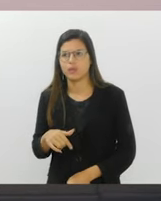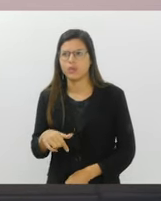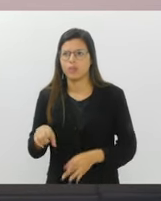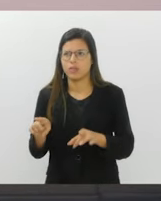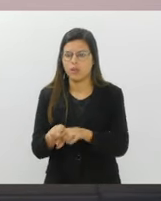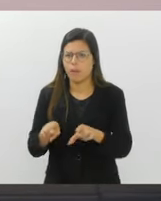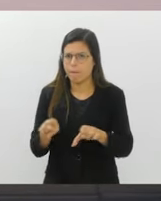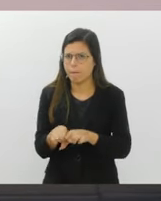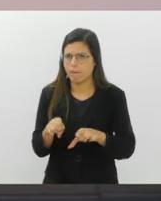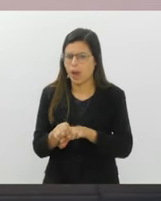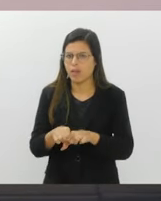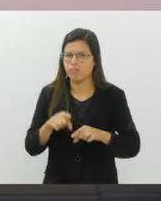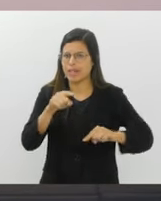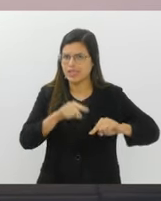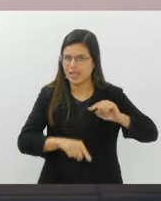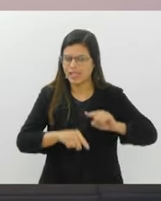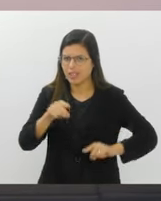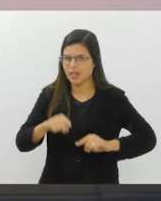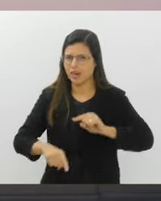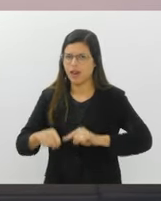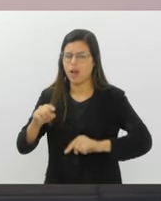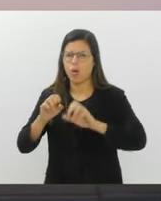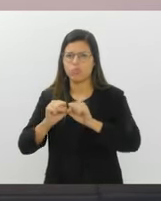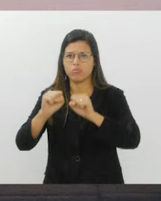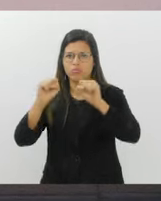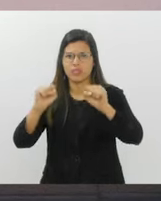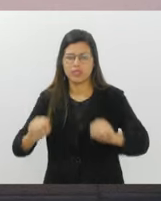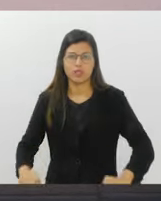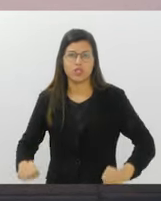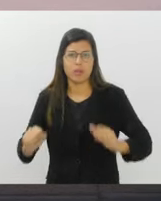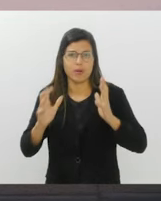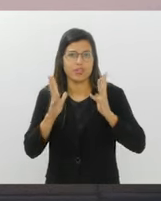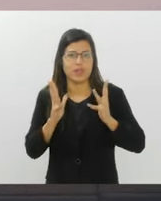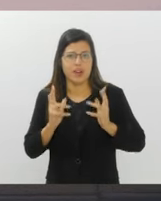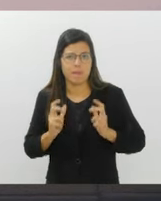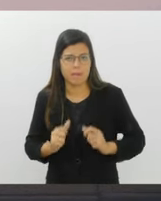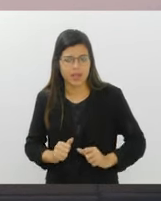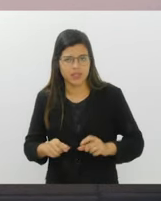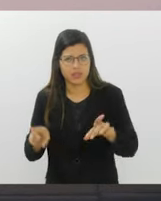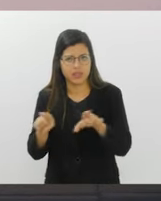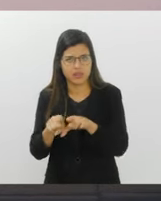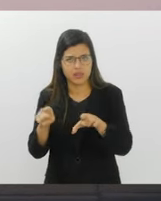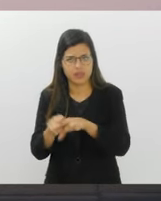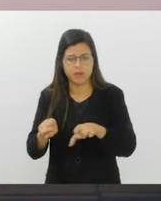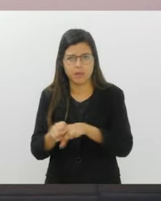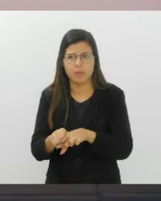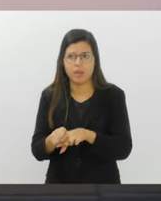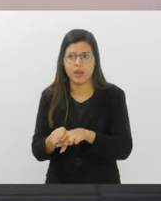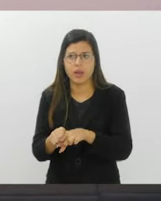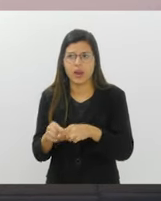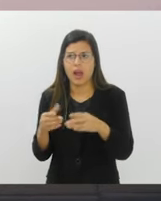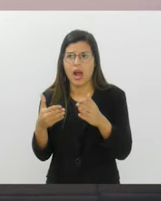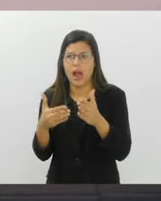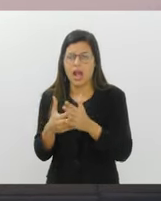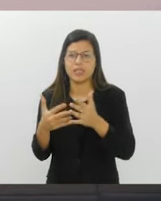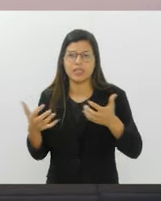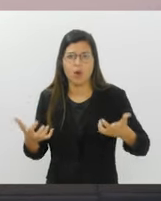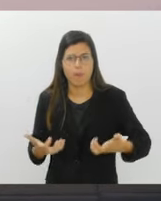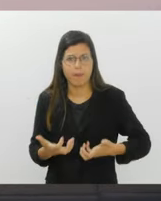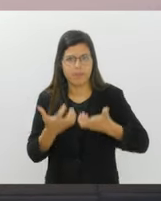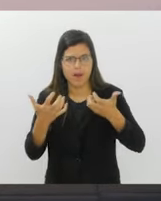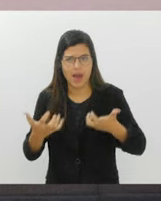lastro idem, sistema de drenagem também, até a capina era